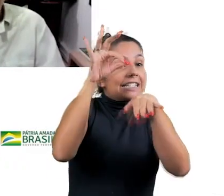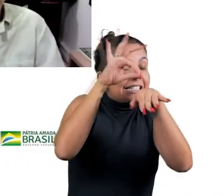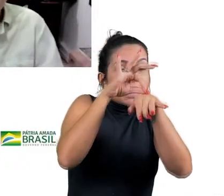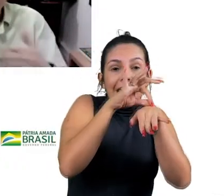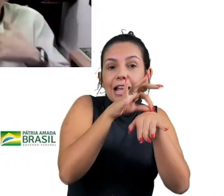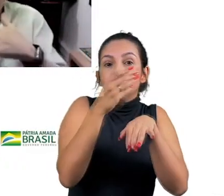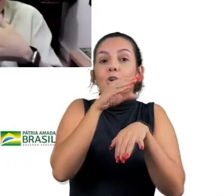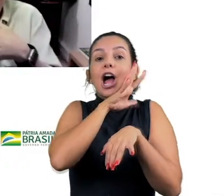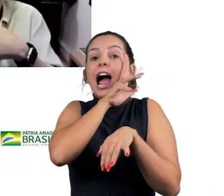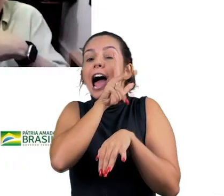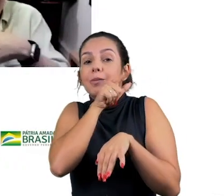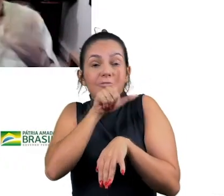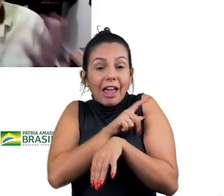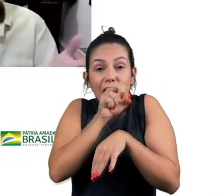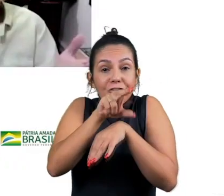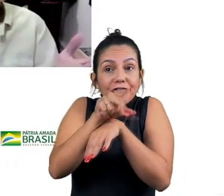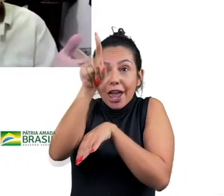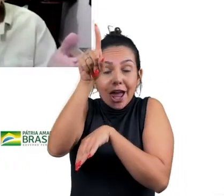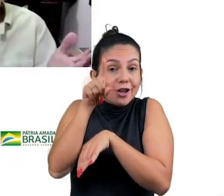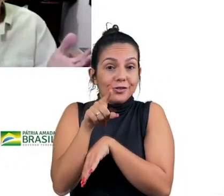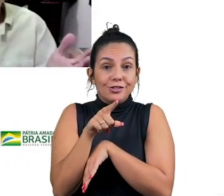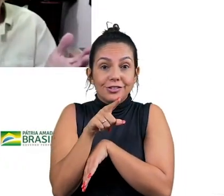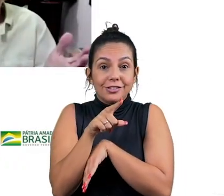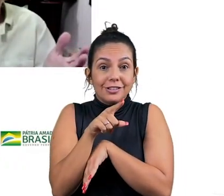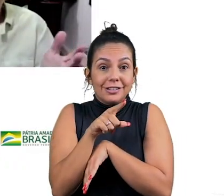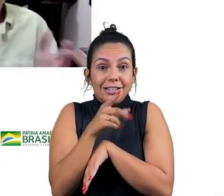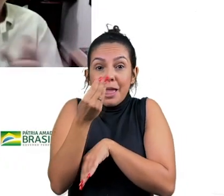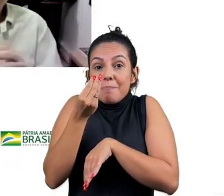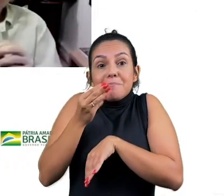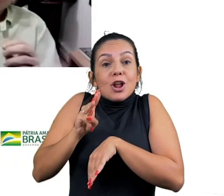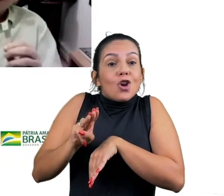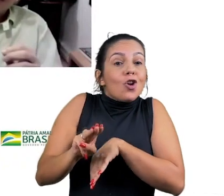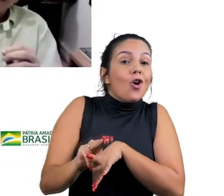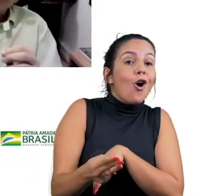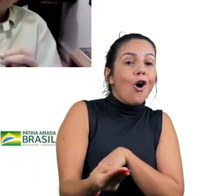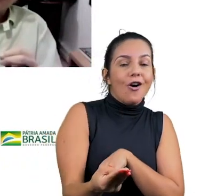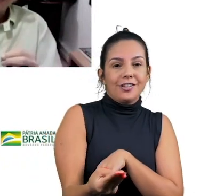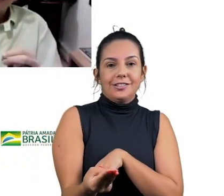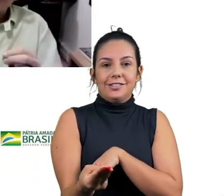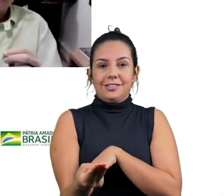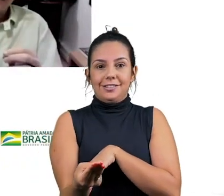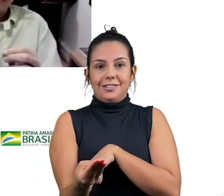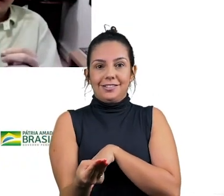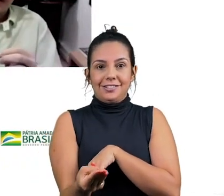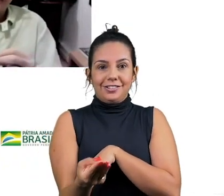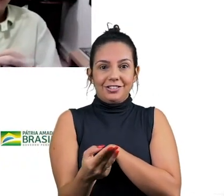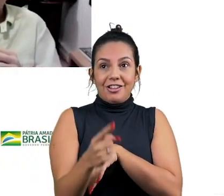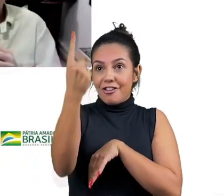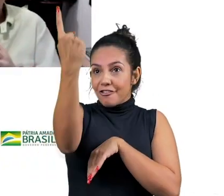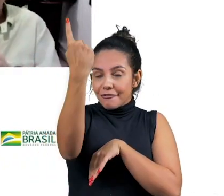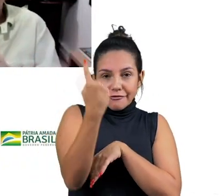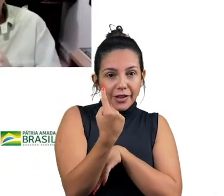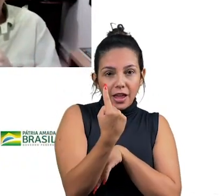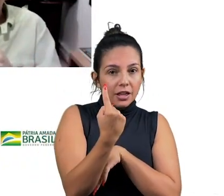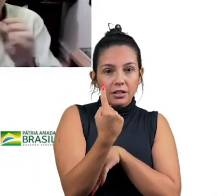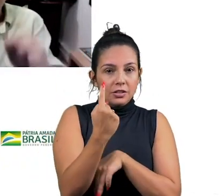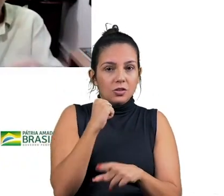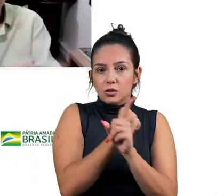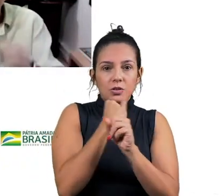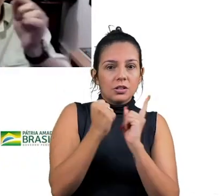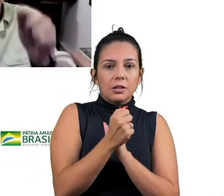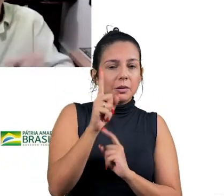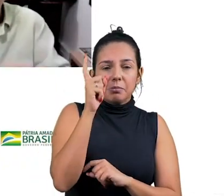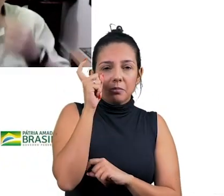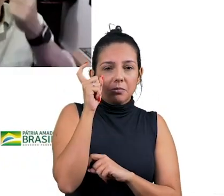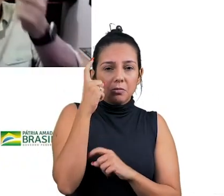dorme. Entendeu? Quer dizer, está na casa dos milhões. A probabilidade de um deles virem para a sociedade humana